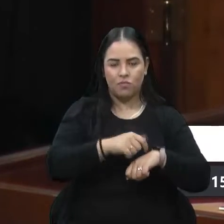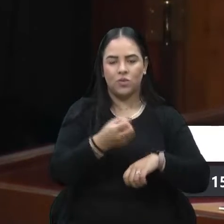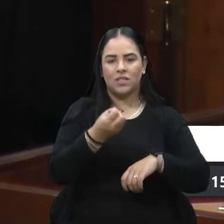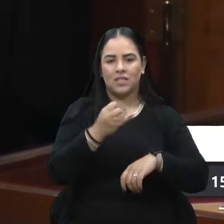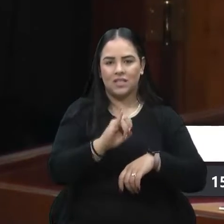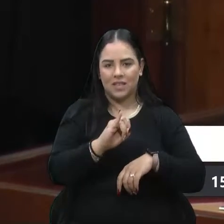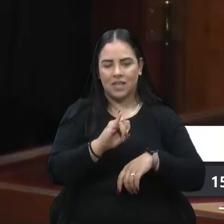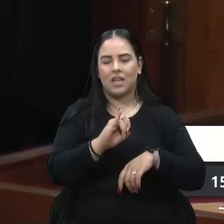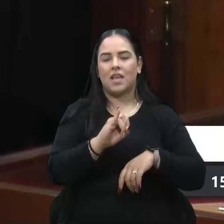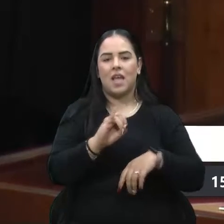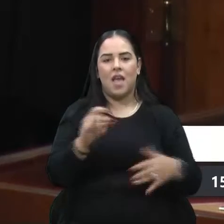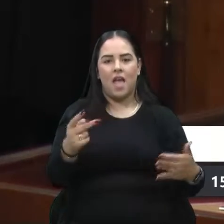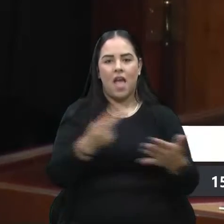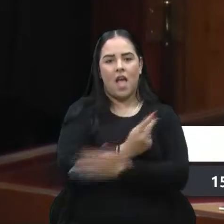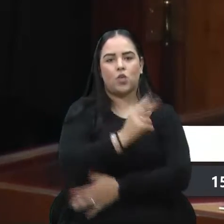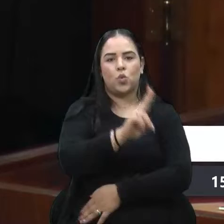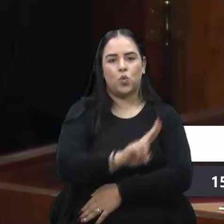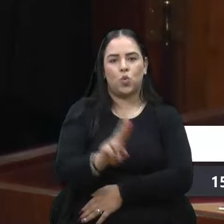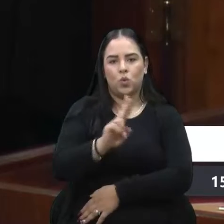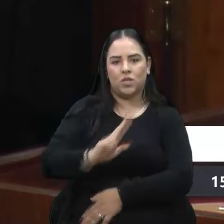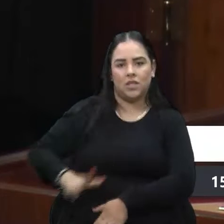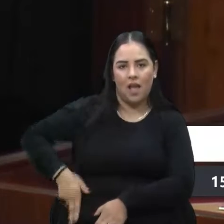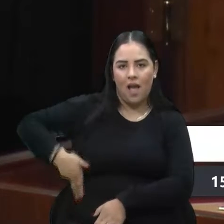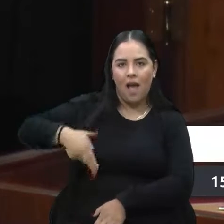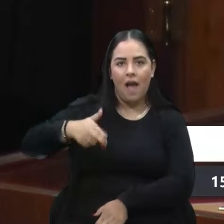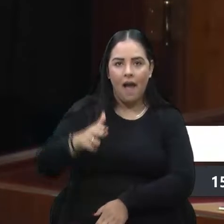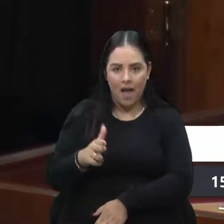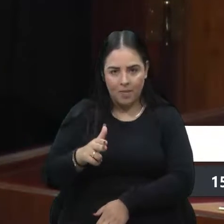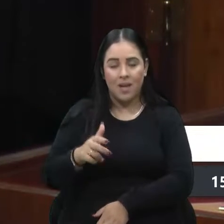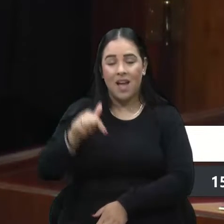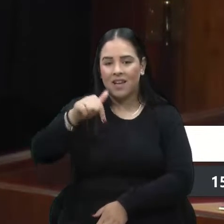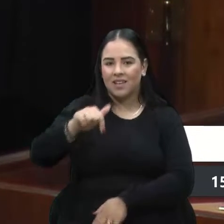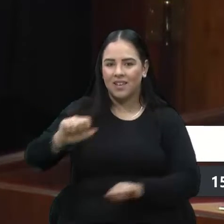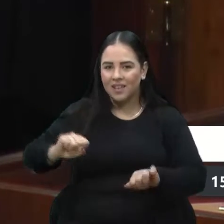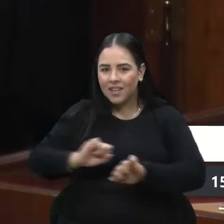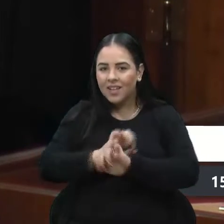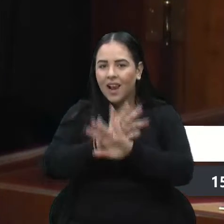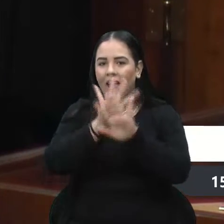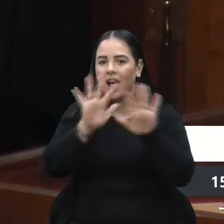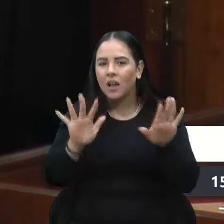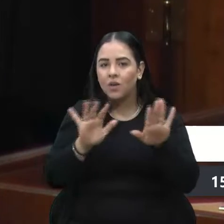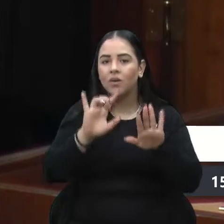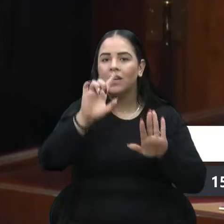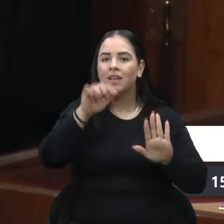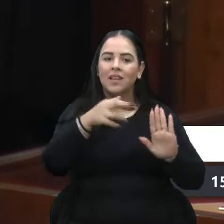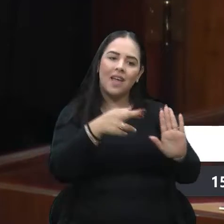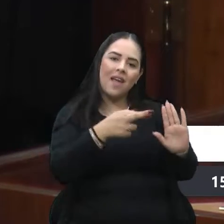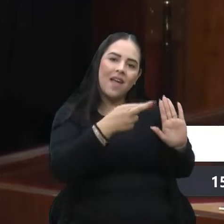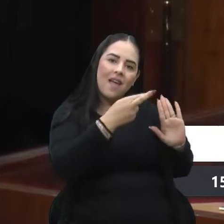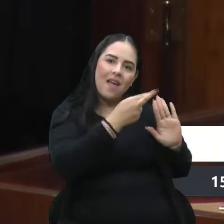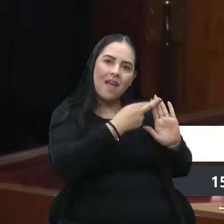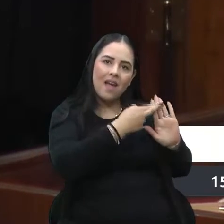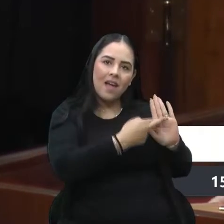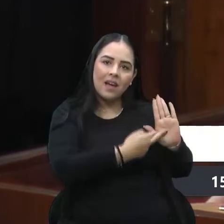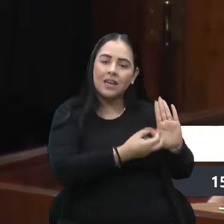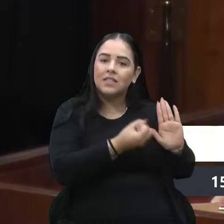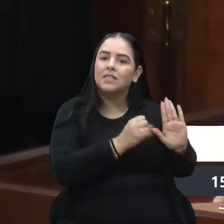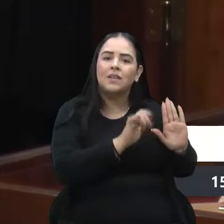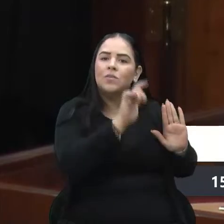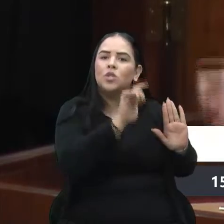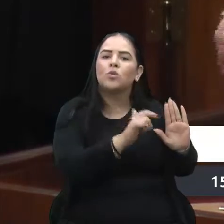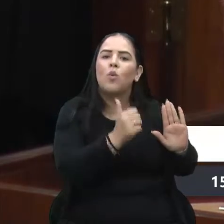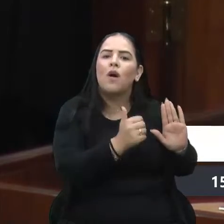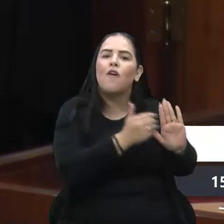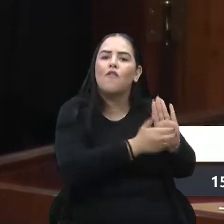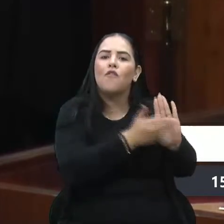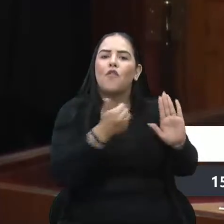irregular das armas de fogo. Acho que aqui fica claro que é regulamentar quem está fora da lei.